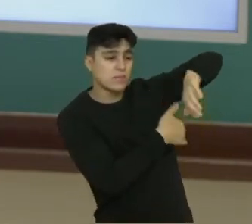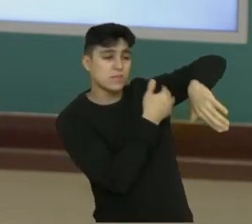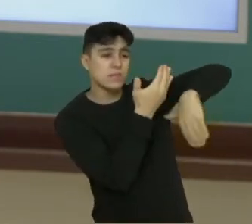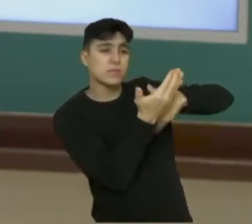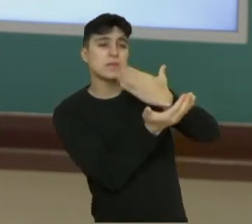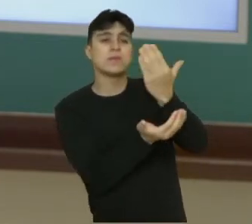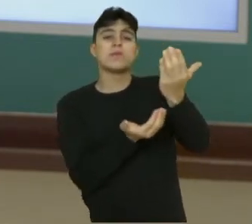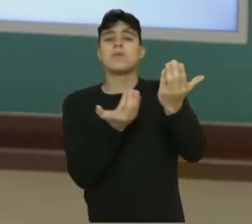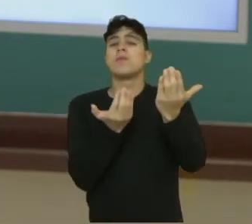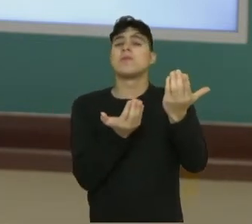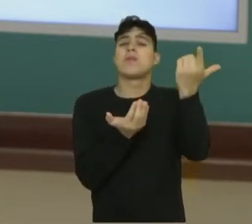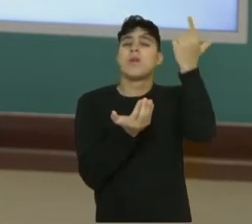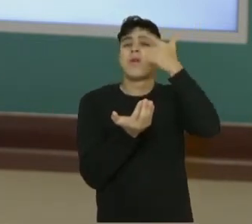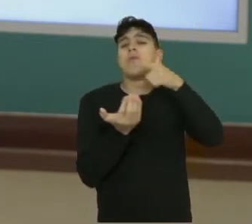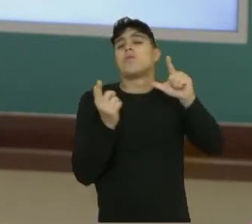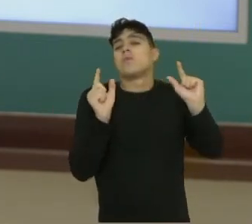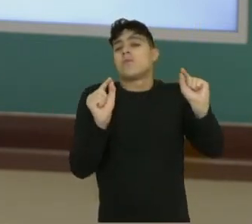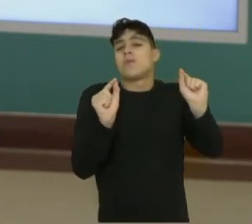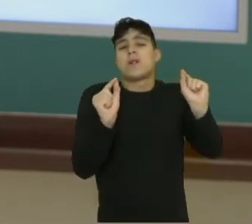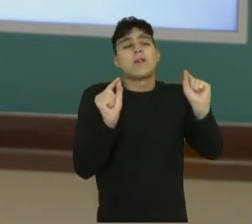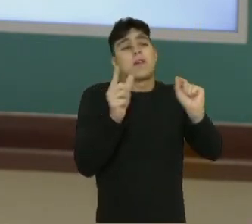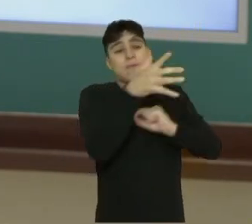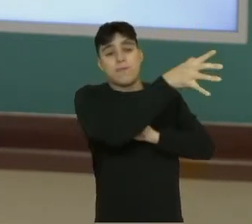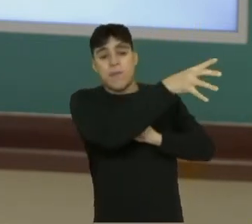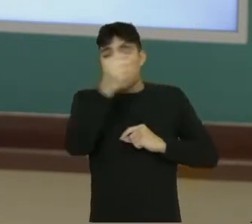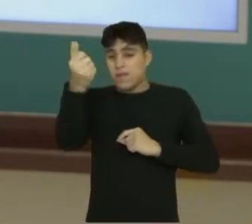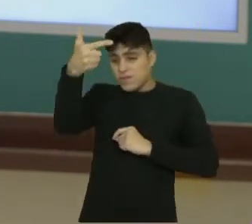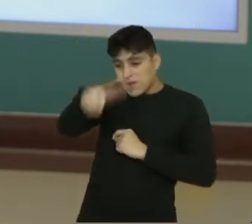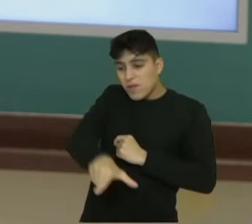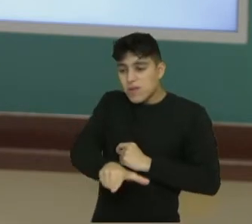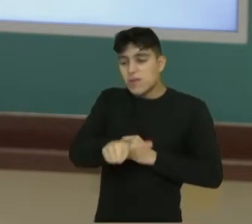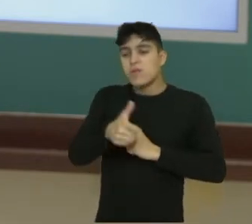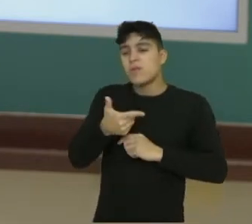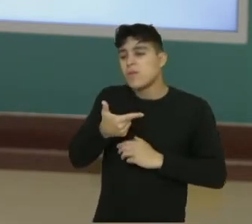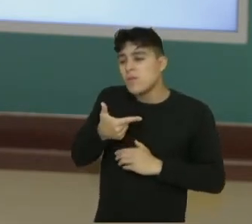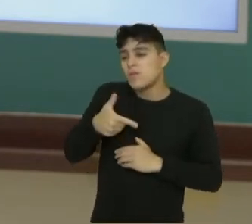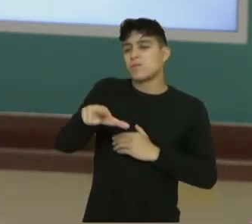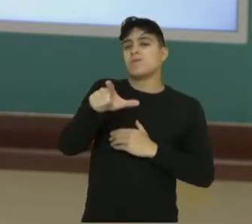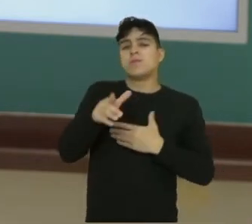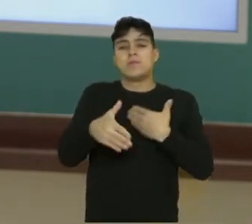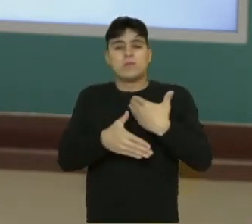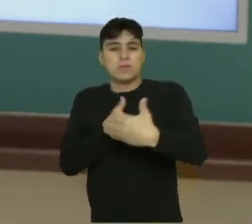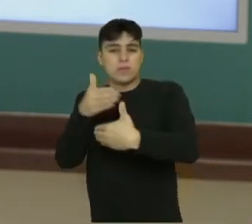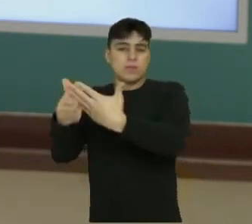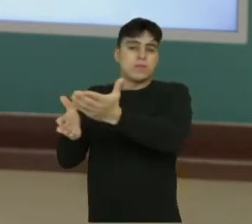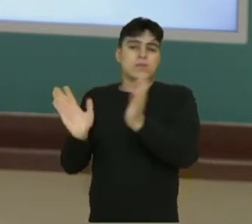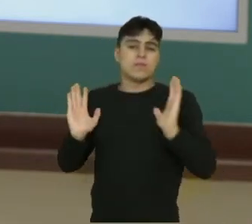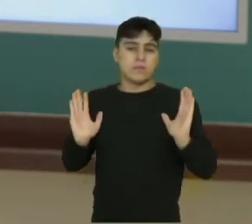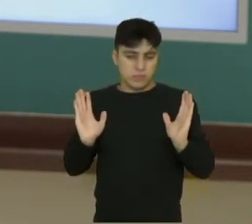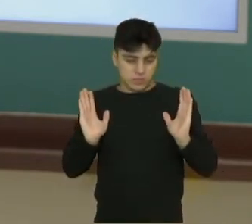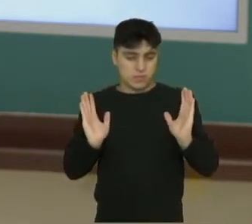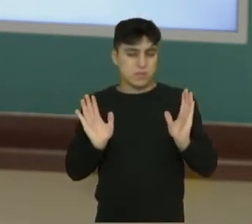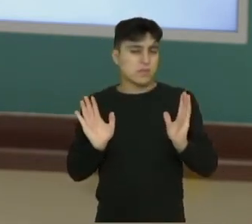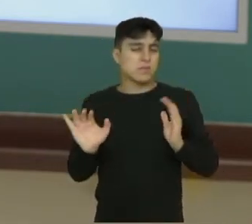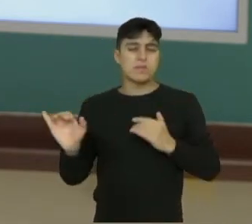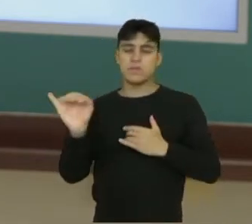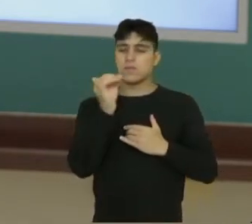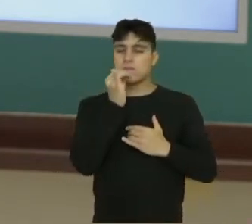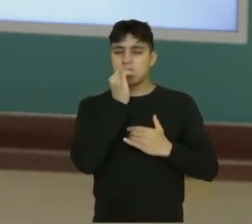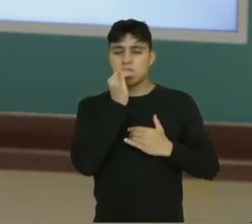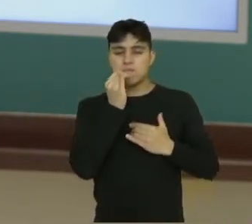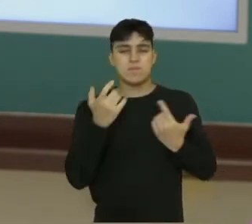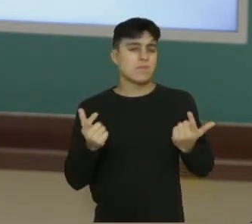na verdade, eu consigo recuperar ela numa velocidade conforme o meu consumo. Então, eu tenho,